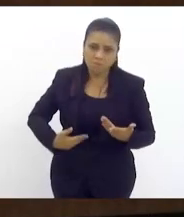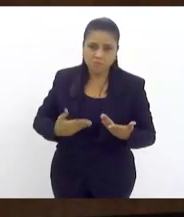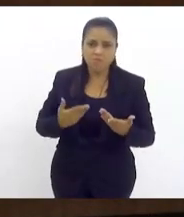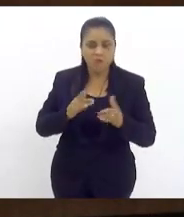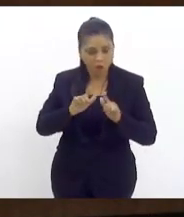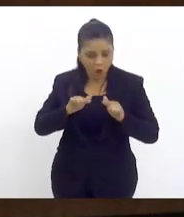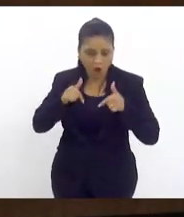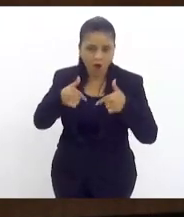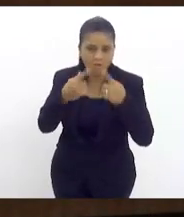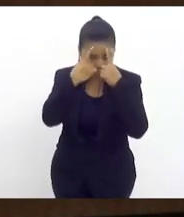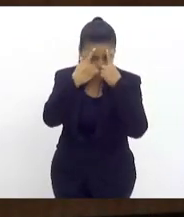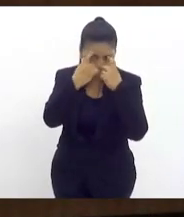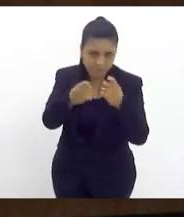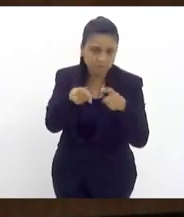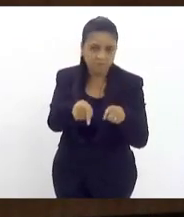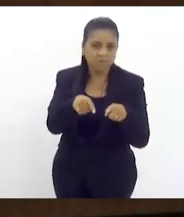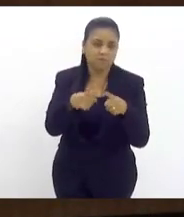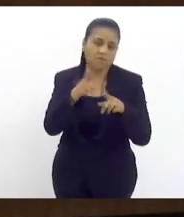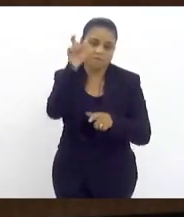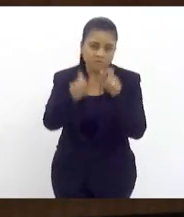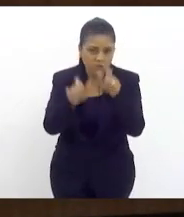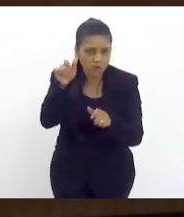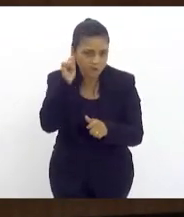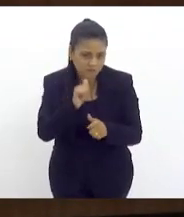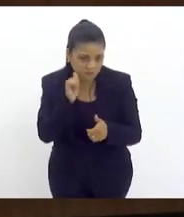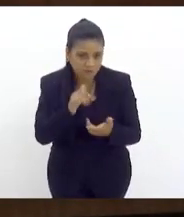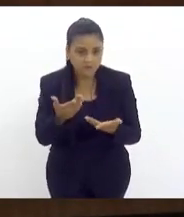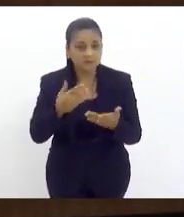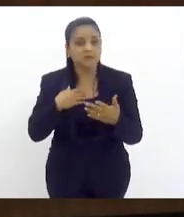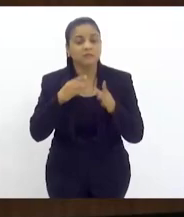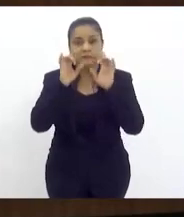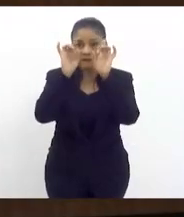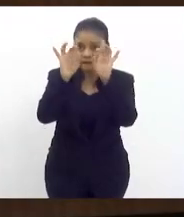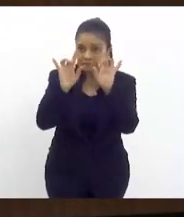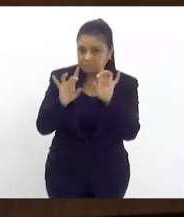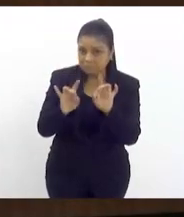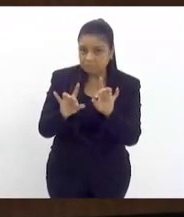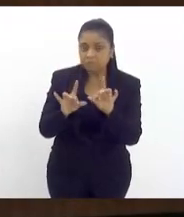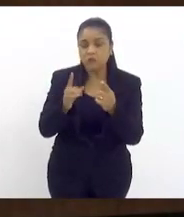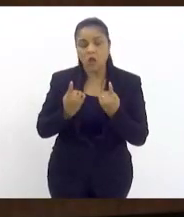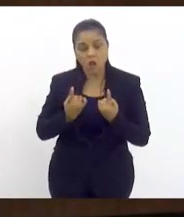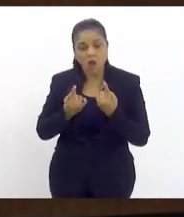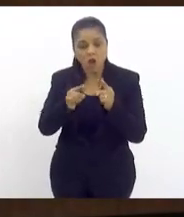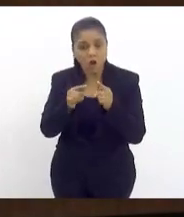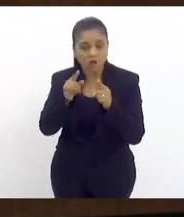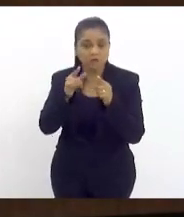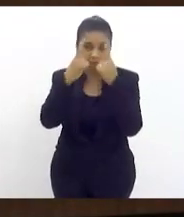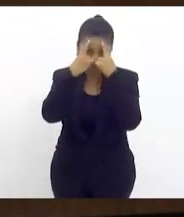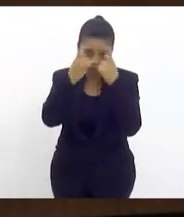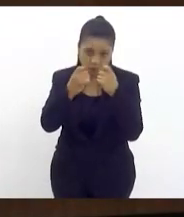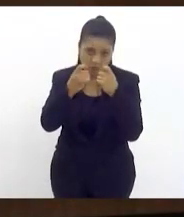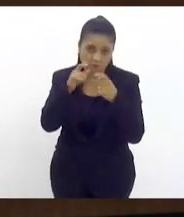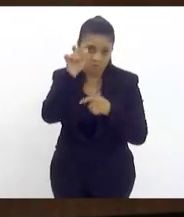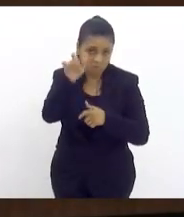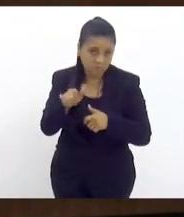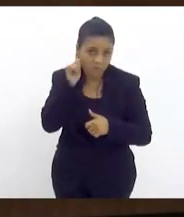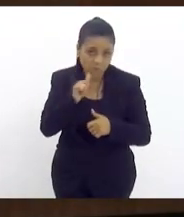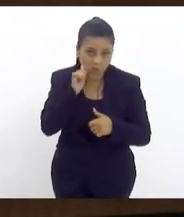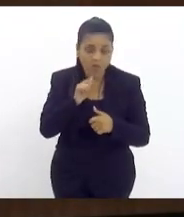é insuficiente? É verdade. Mas se existe especializada de combate à violência contra a mulher, se